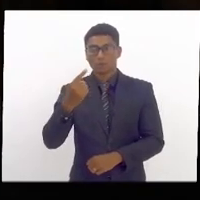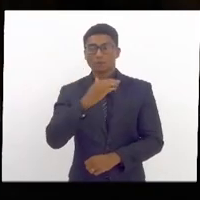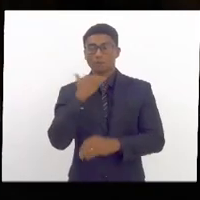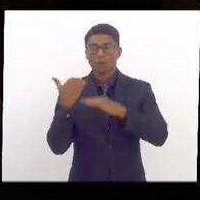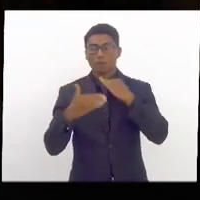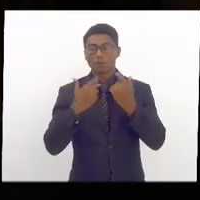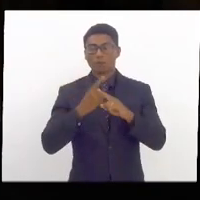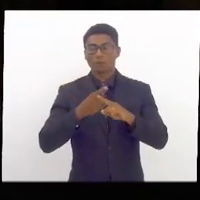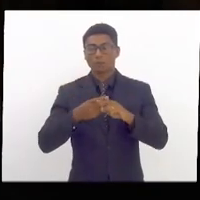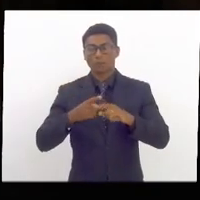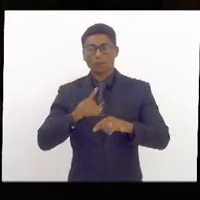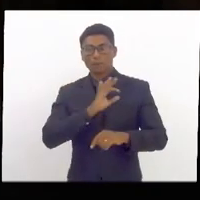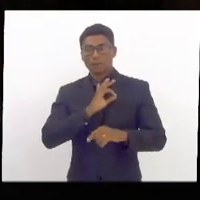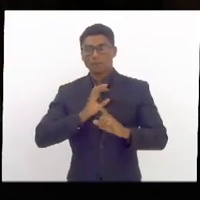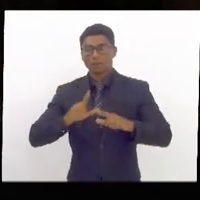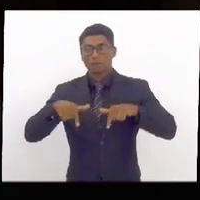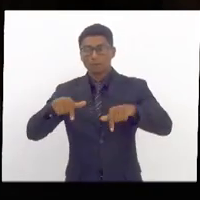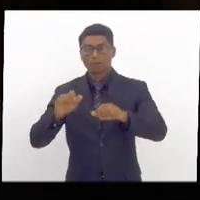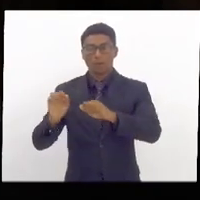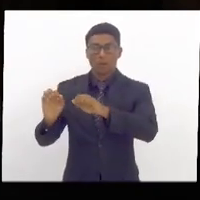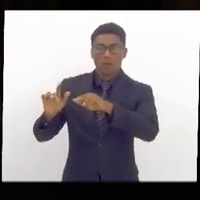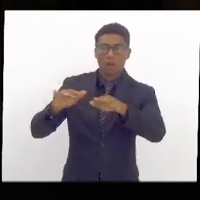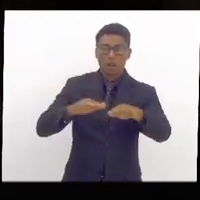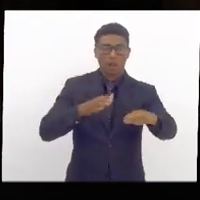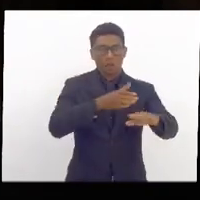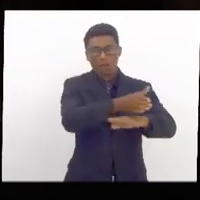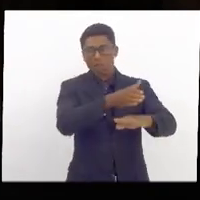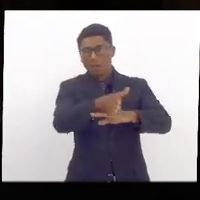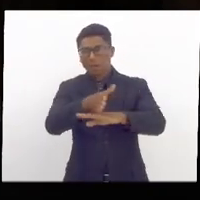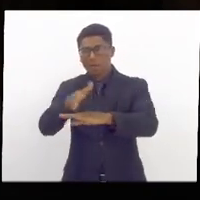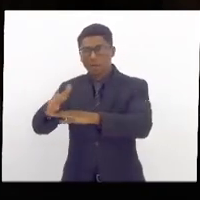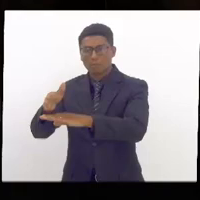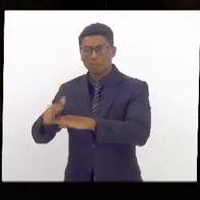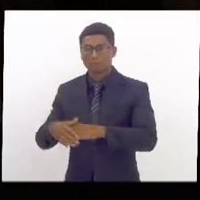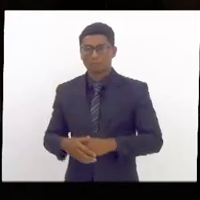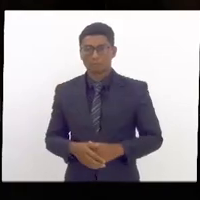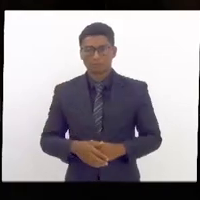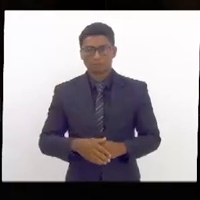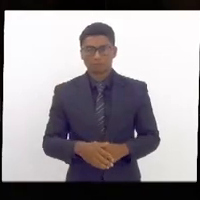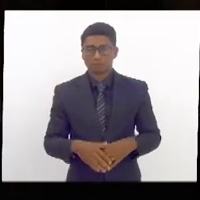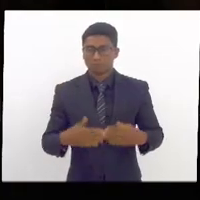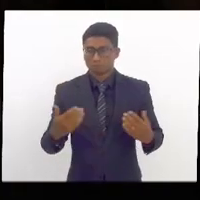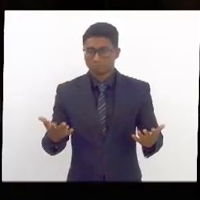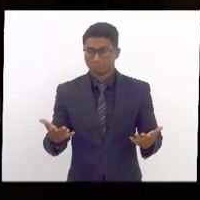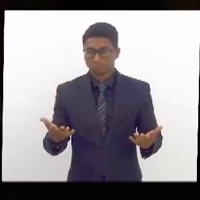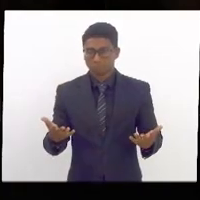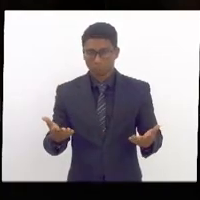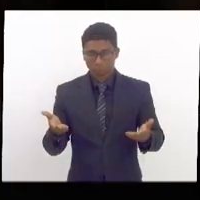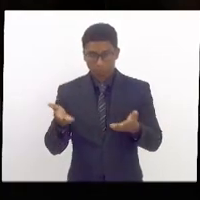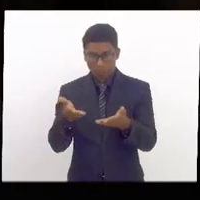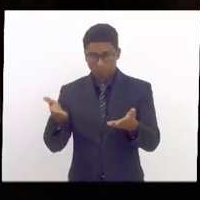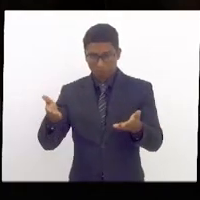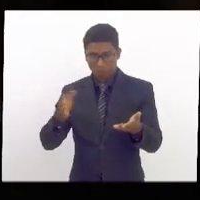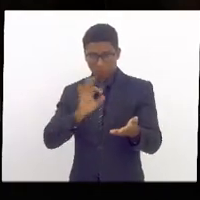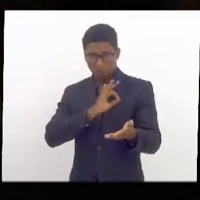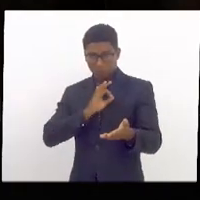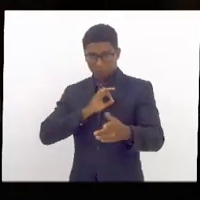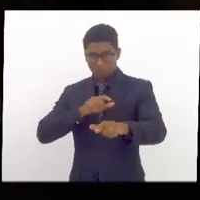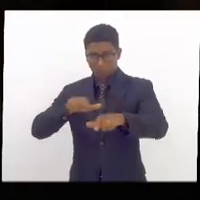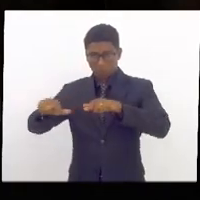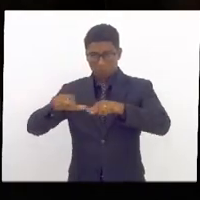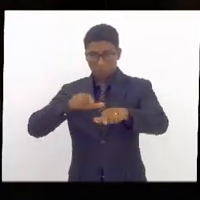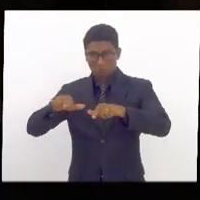policial. Ou seja, se a gente naturaliza que uma suposta eficiência e eficácia